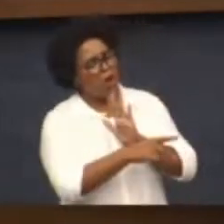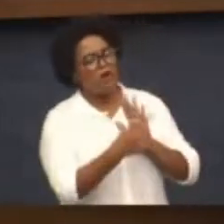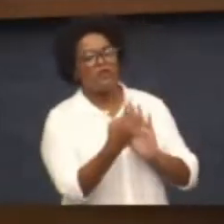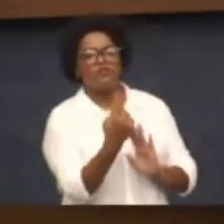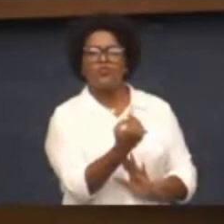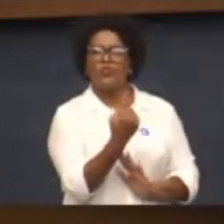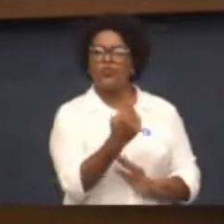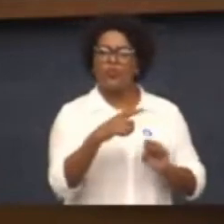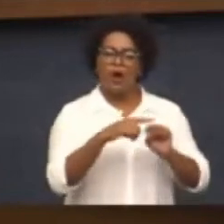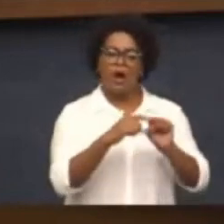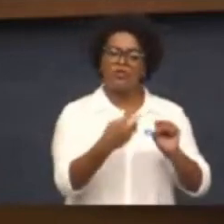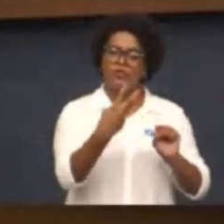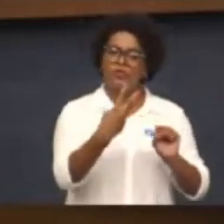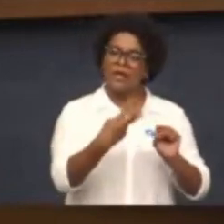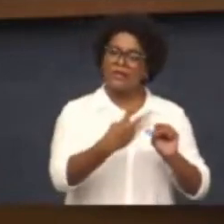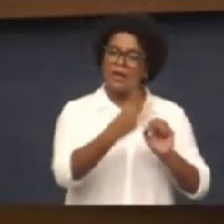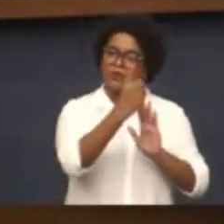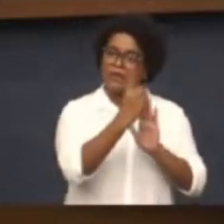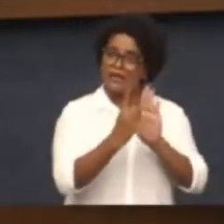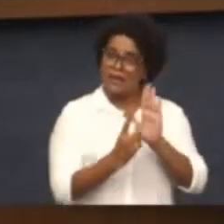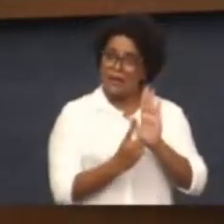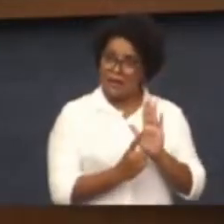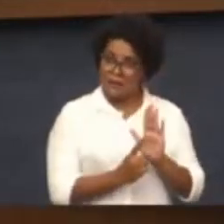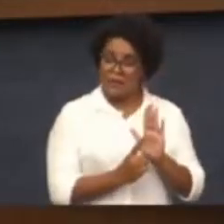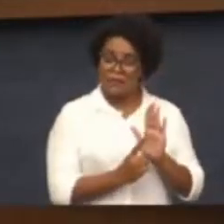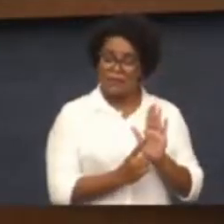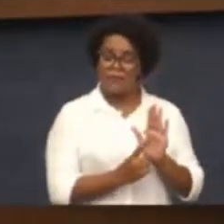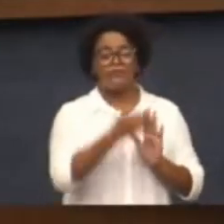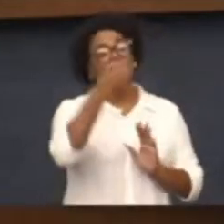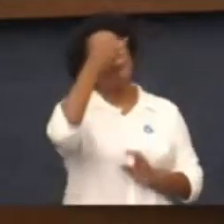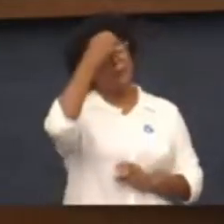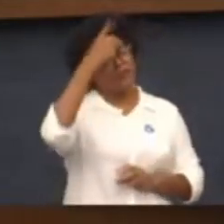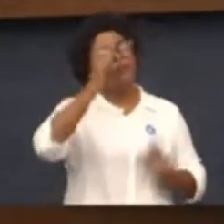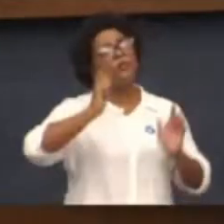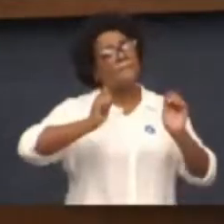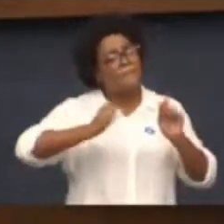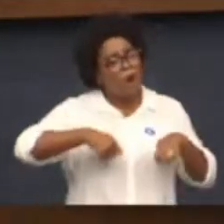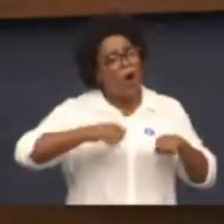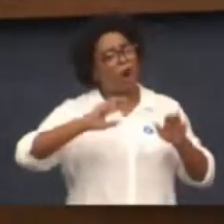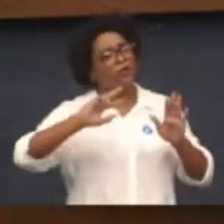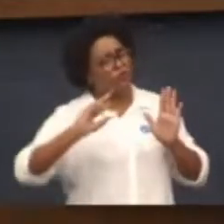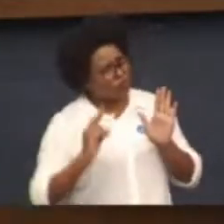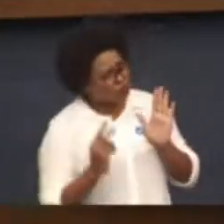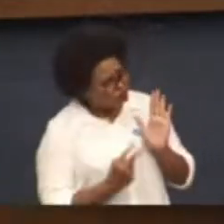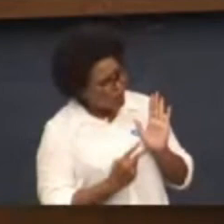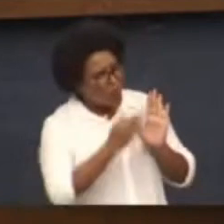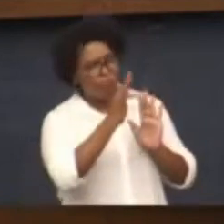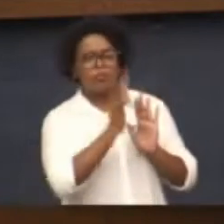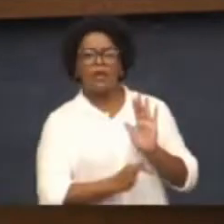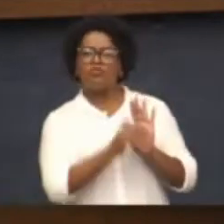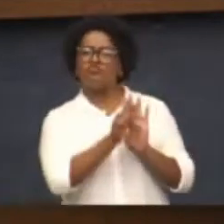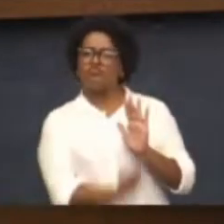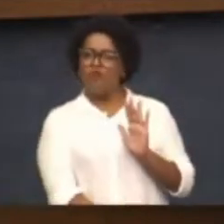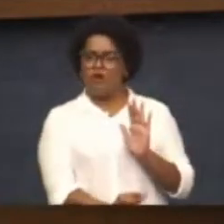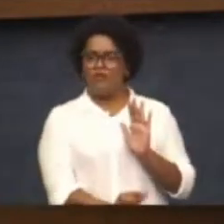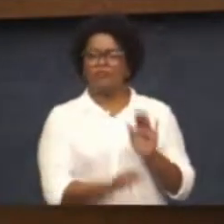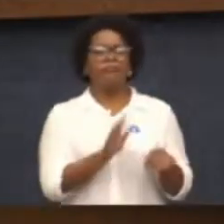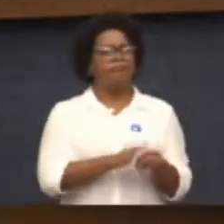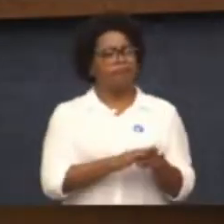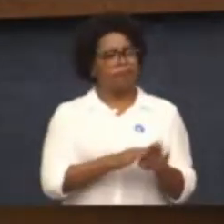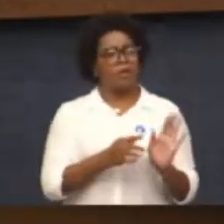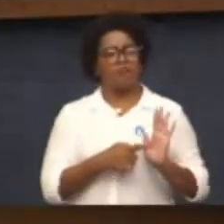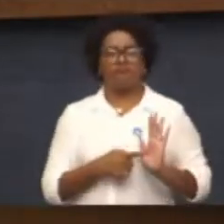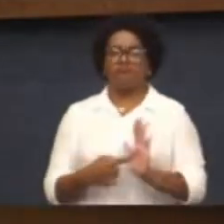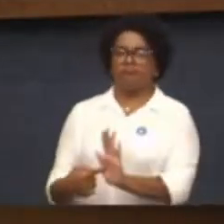do artigo 3º do decreto. A prefeitura tem como fazer isso. E nós fizemos a indicação, a prefeitura,